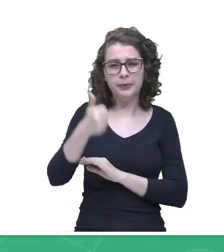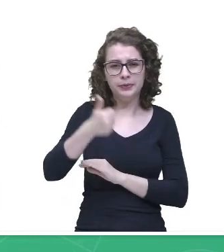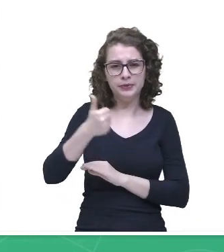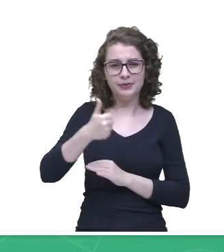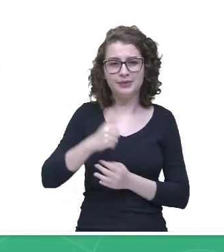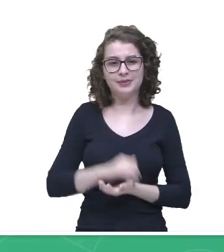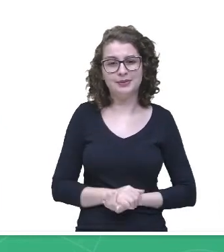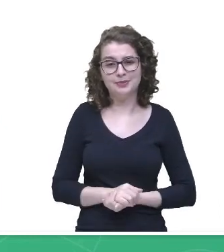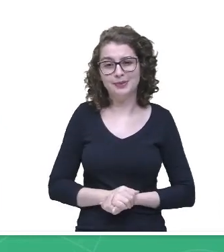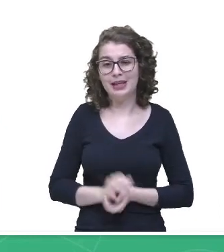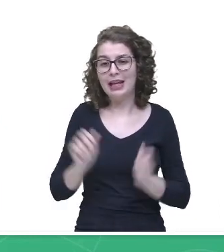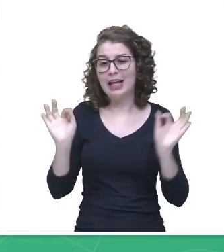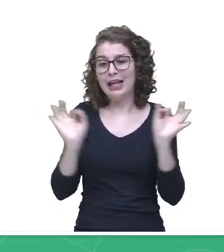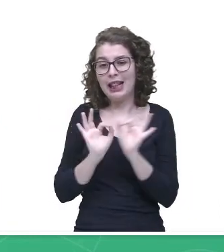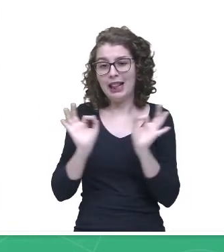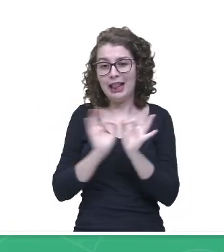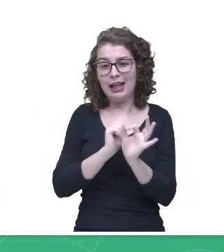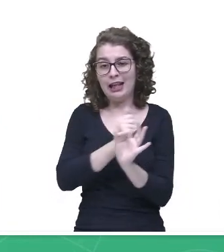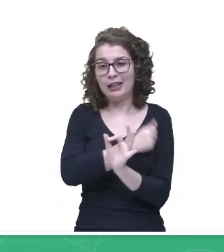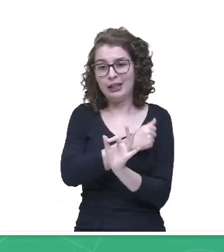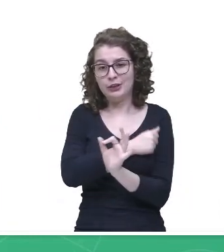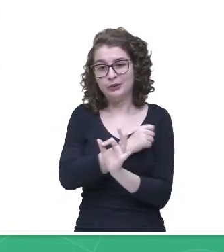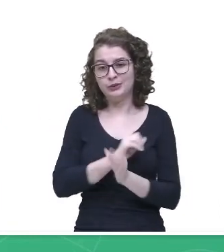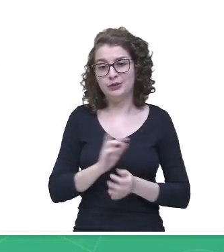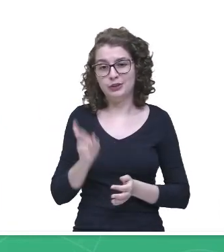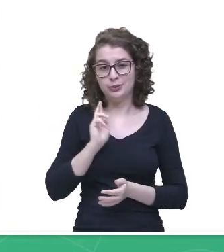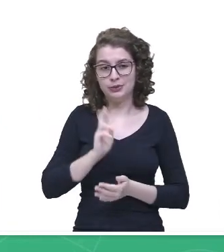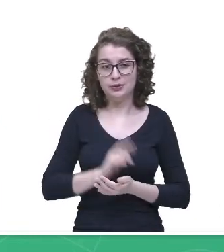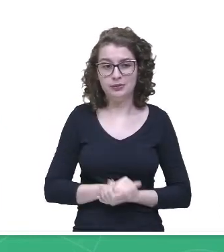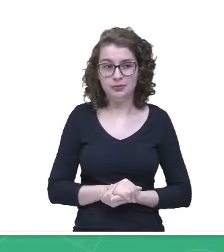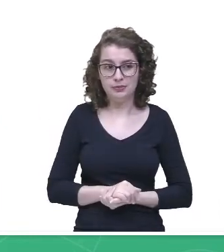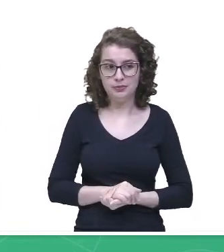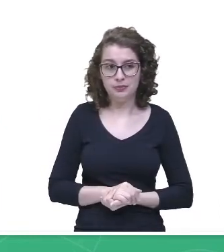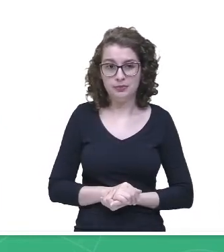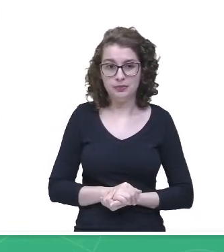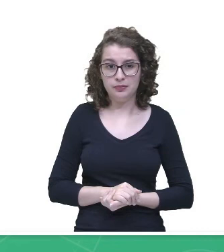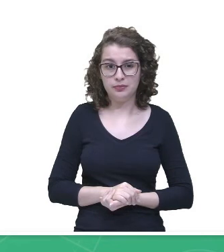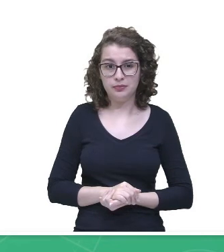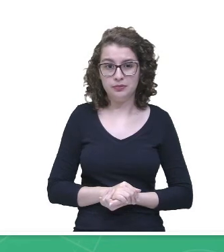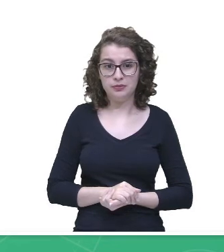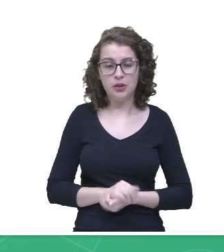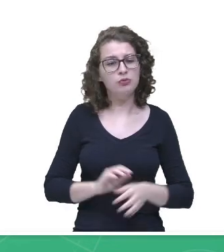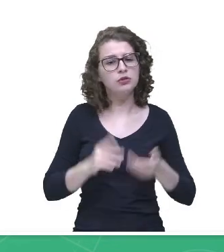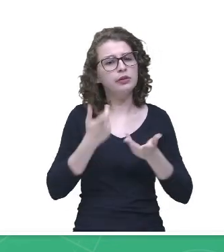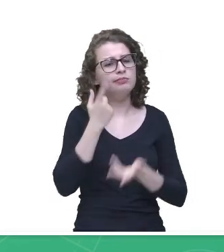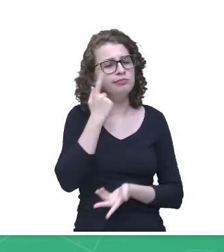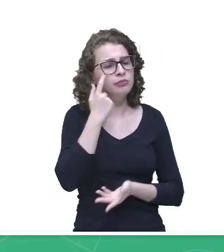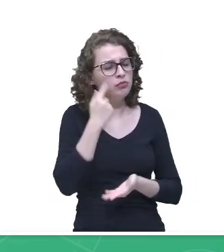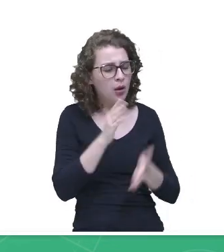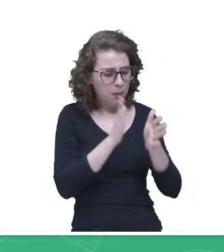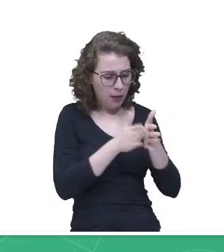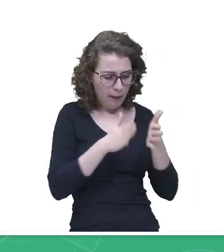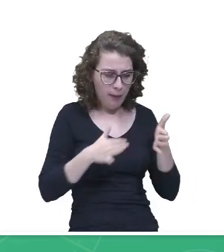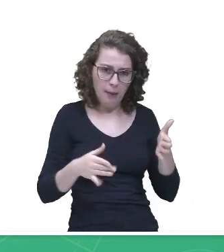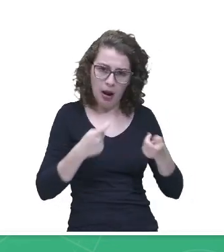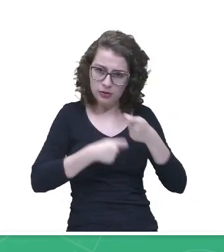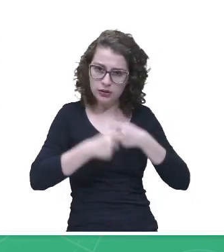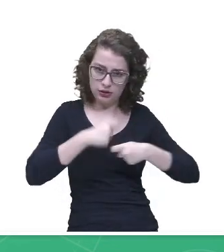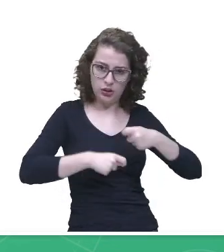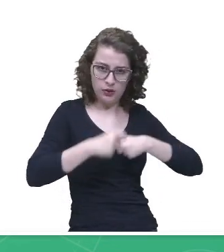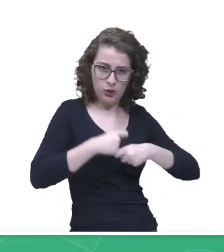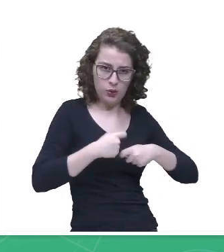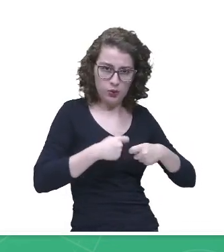ninguém respondeu, né? Mas ela diz o seguinte: analise quais são os setores econômicos que